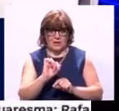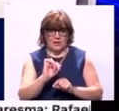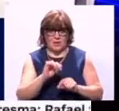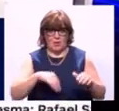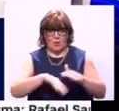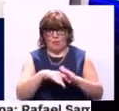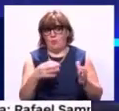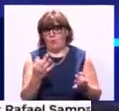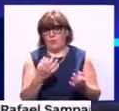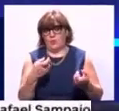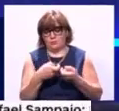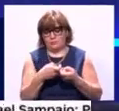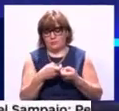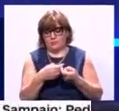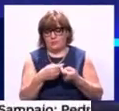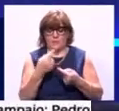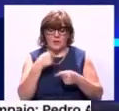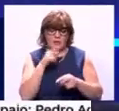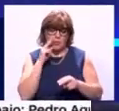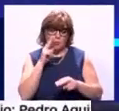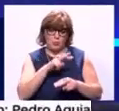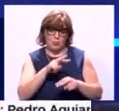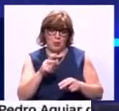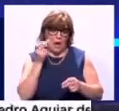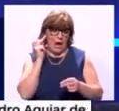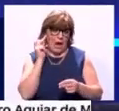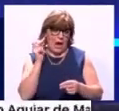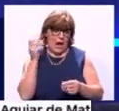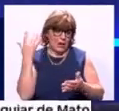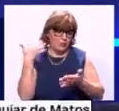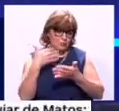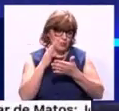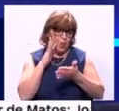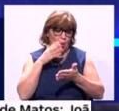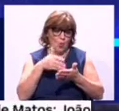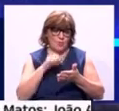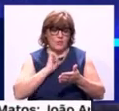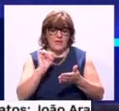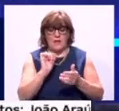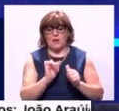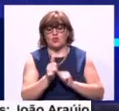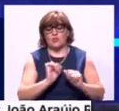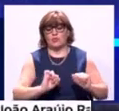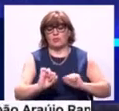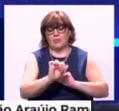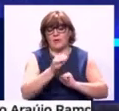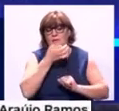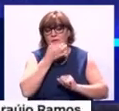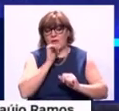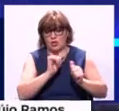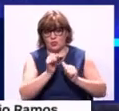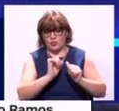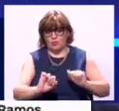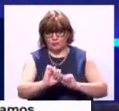no Futebol Clube do Porto. O que temos assistido ao longo destes últimos anos, a nível desportivo, falando da parte desportiva,